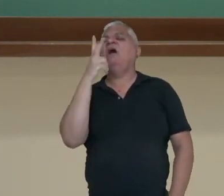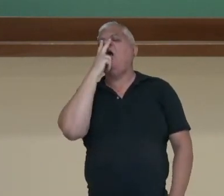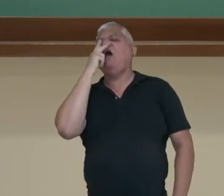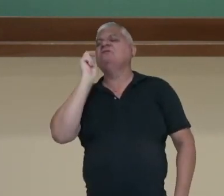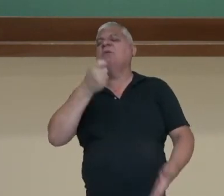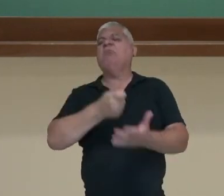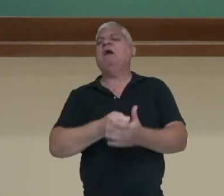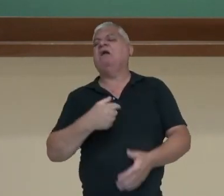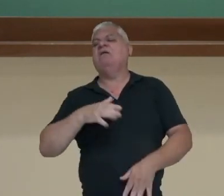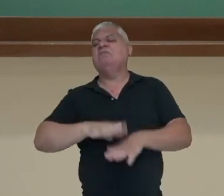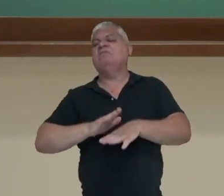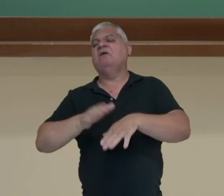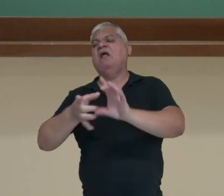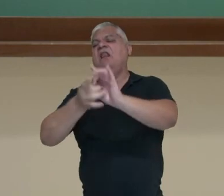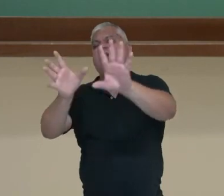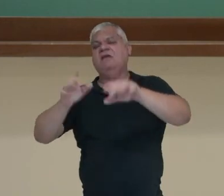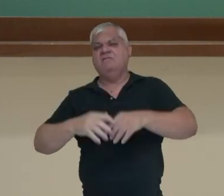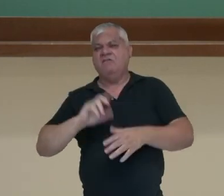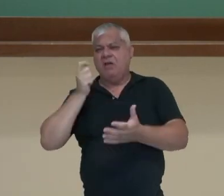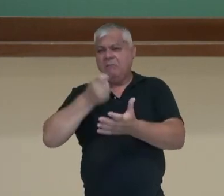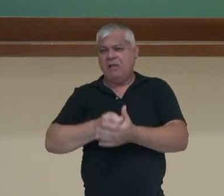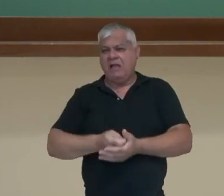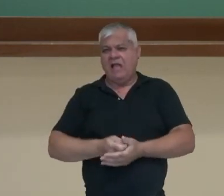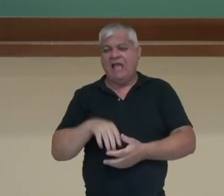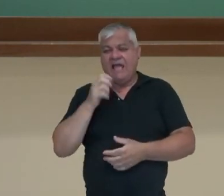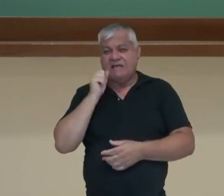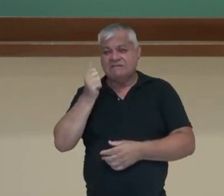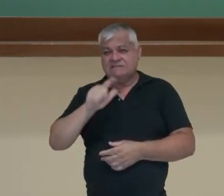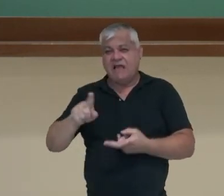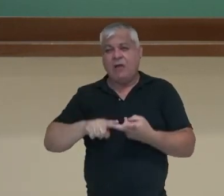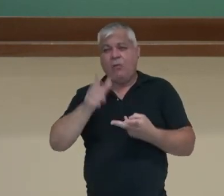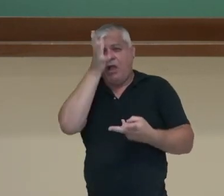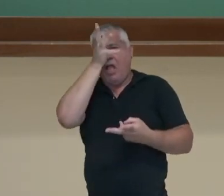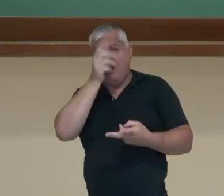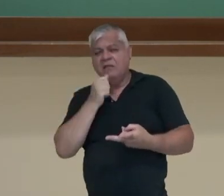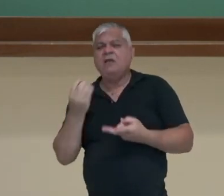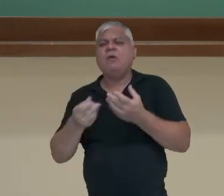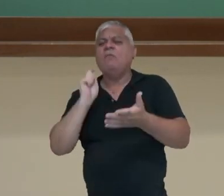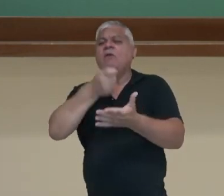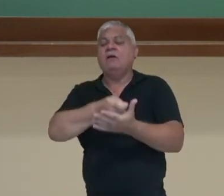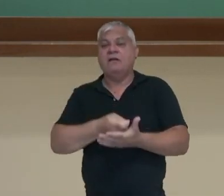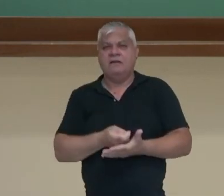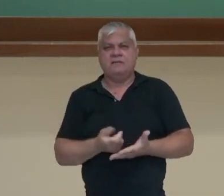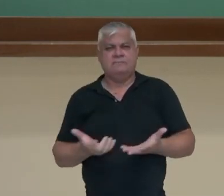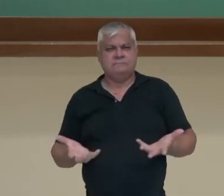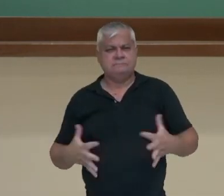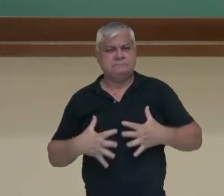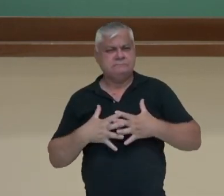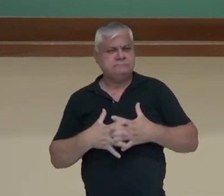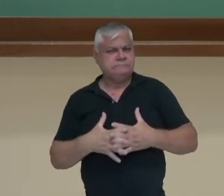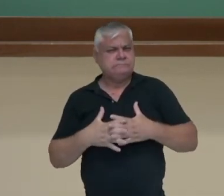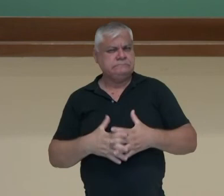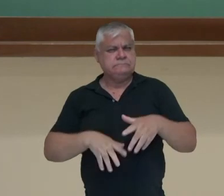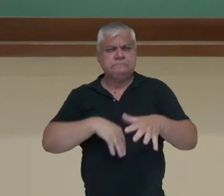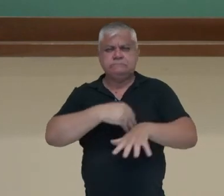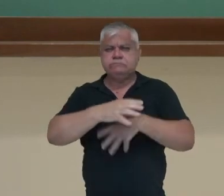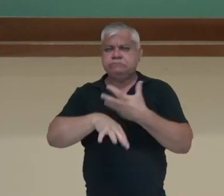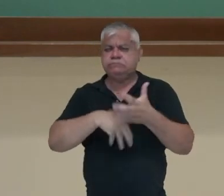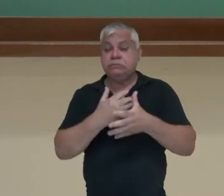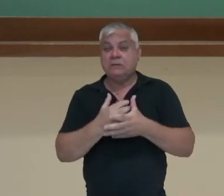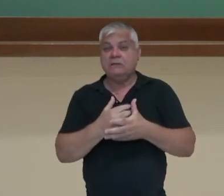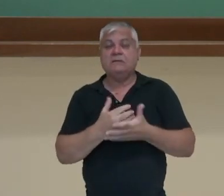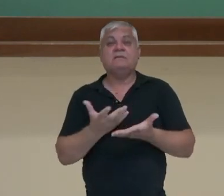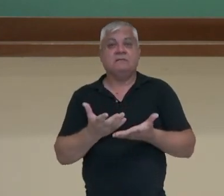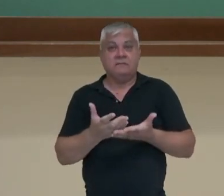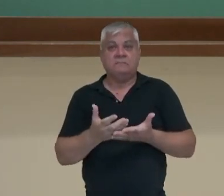vai? Você vai pagar em quê? Você vai pagar em sal, em galinha? Como é que vai ser? Gente, bagunça, né? Hoje em dia a gente sabe,